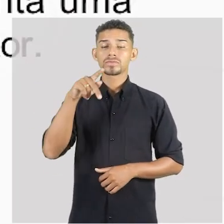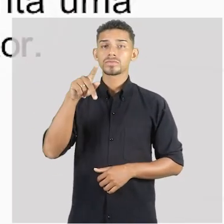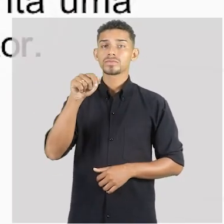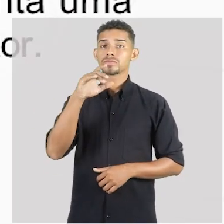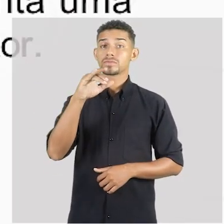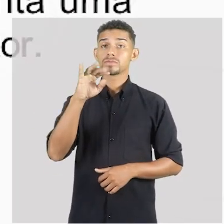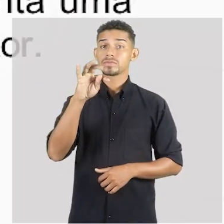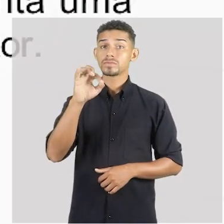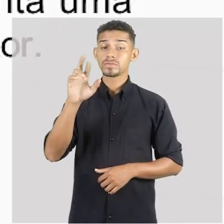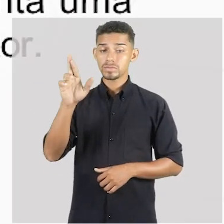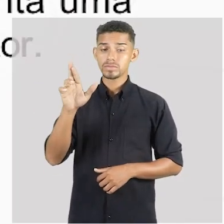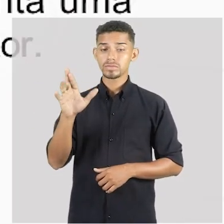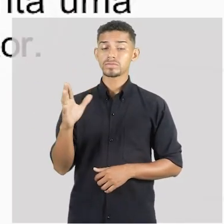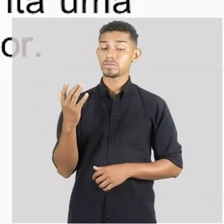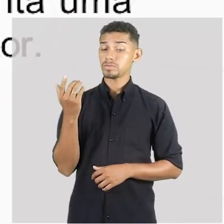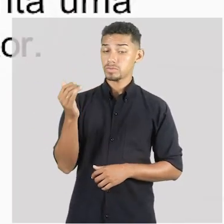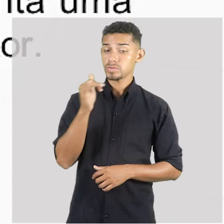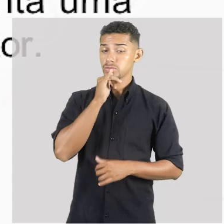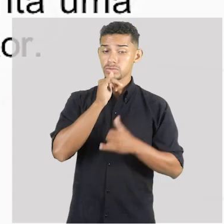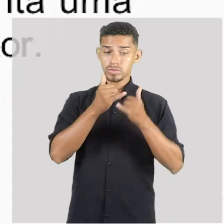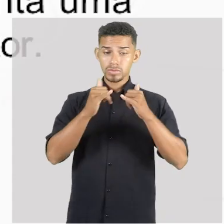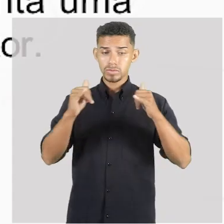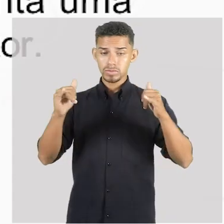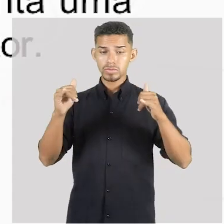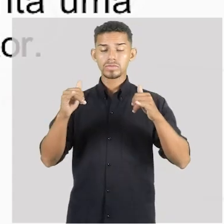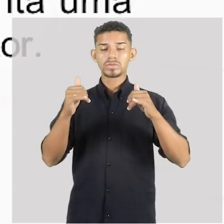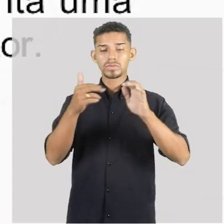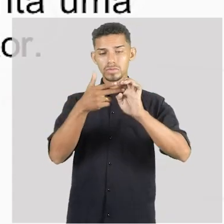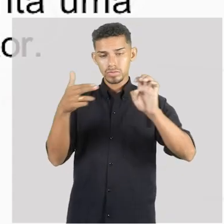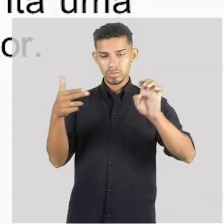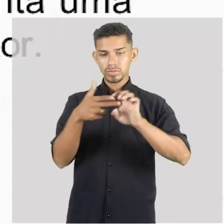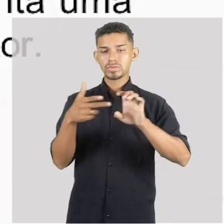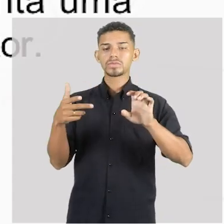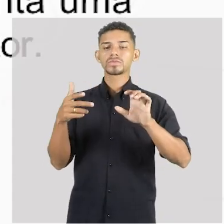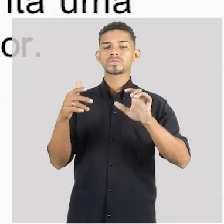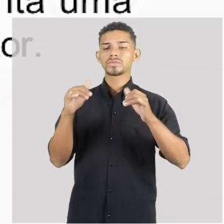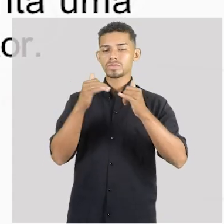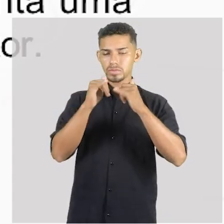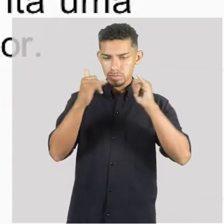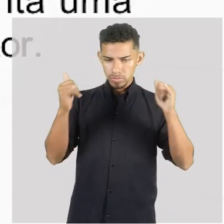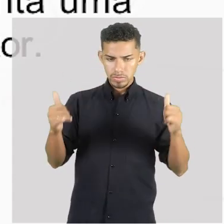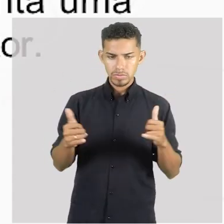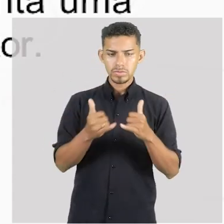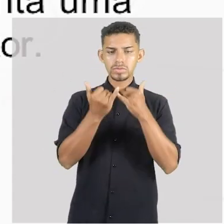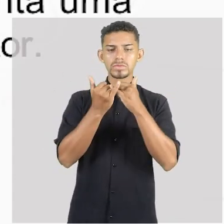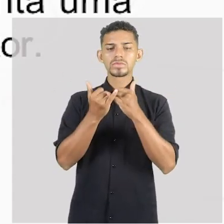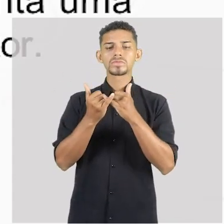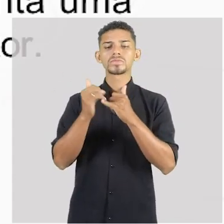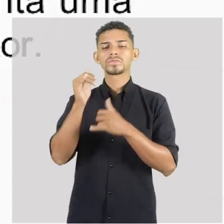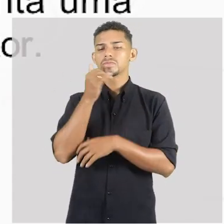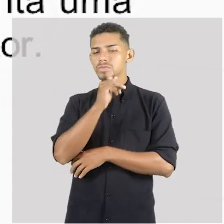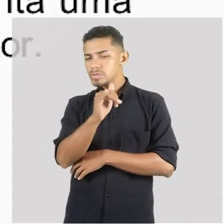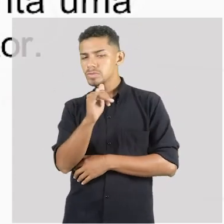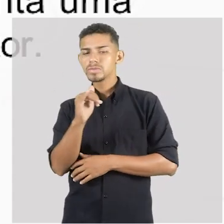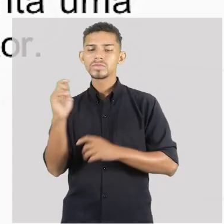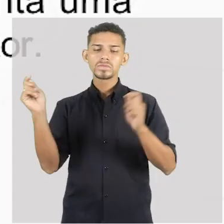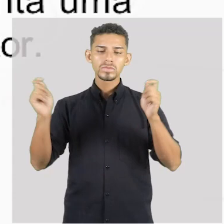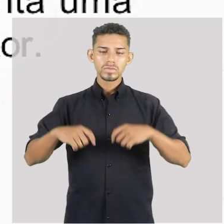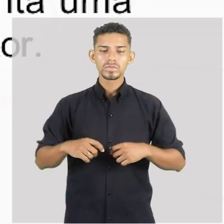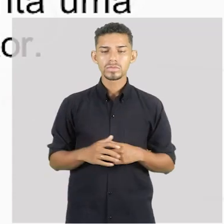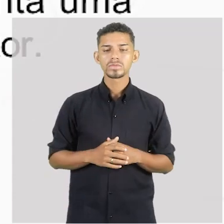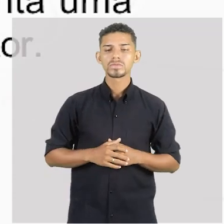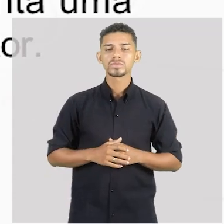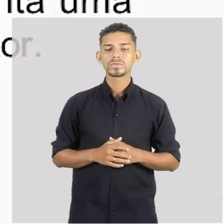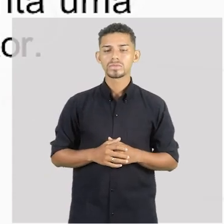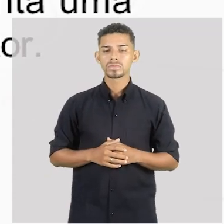perdão, é de um circuito muito utilizado em aparelhos eletrônicos de regime alternados, ou um capacitor é um elemento